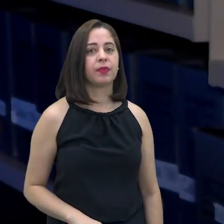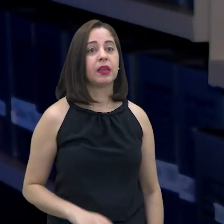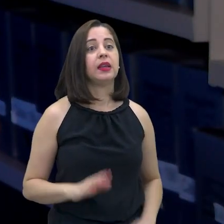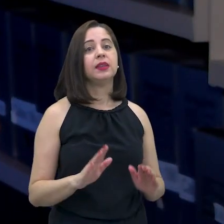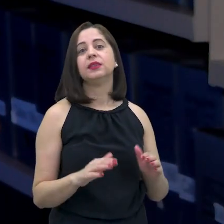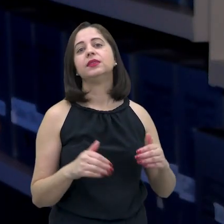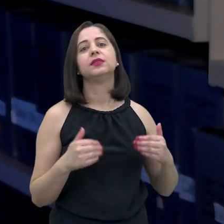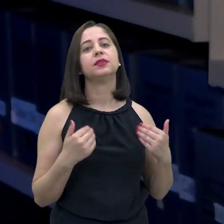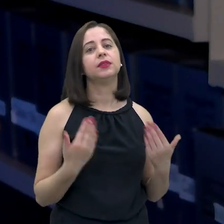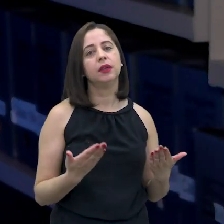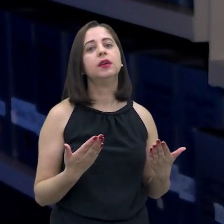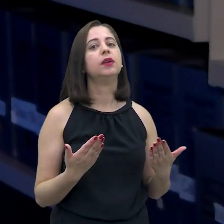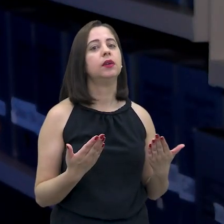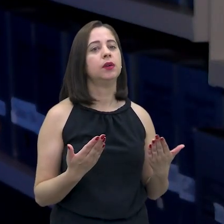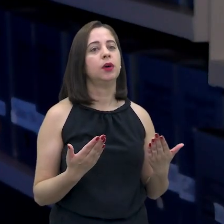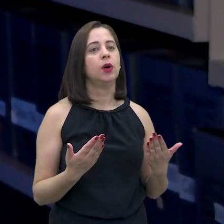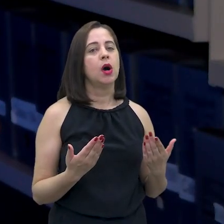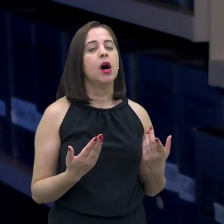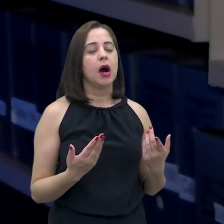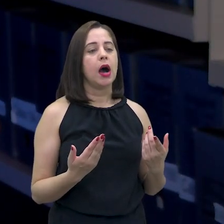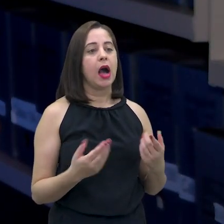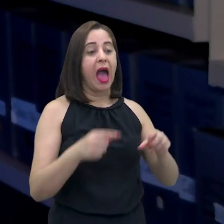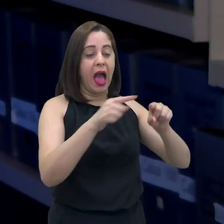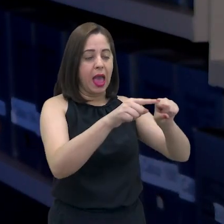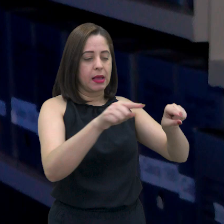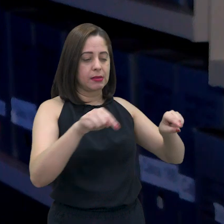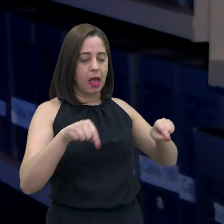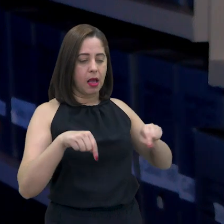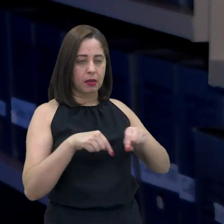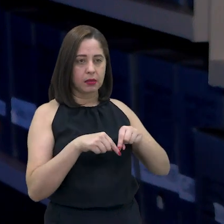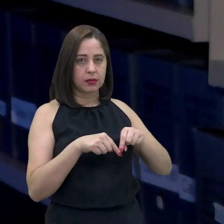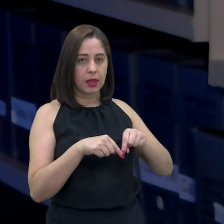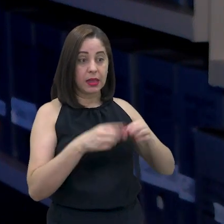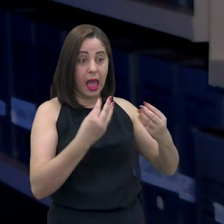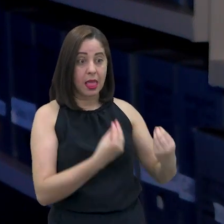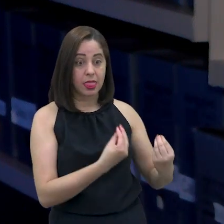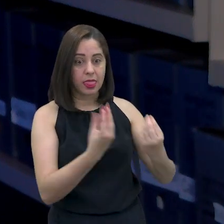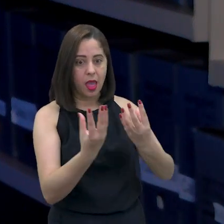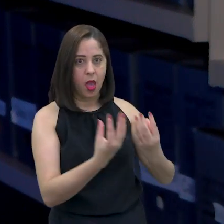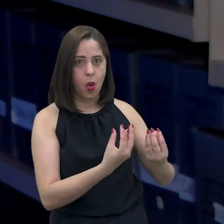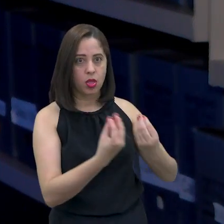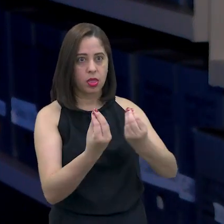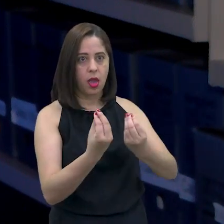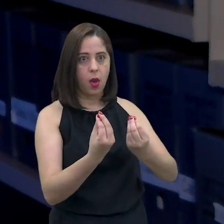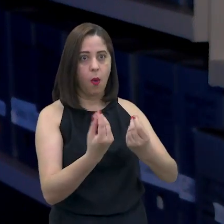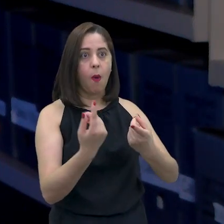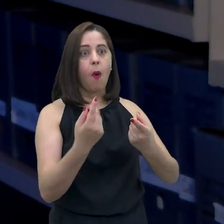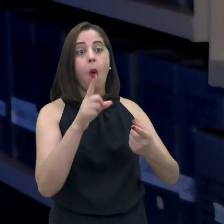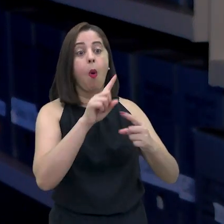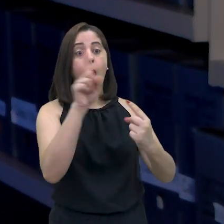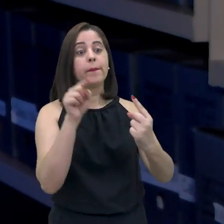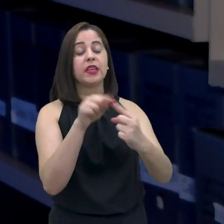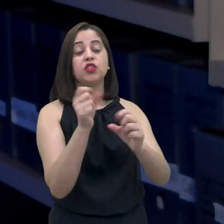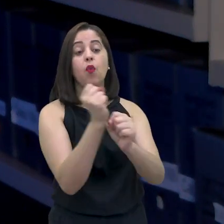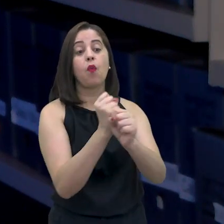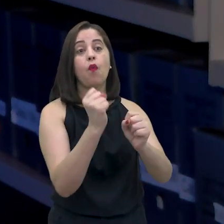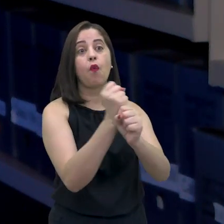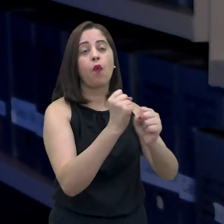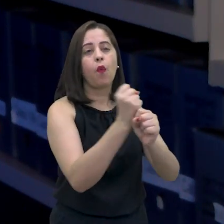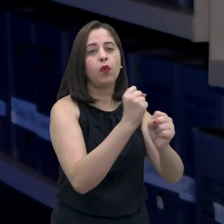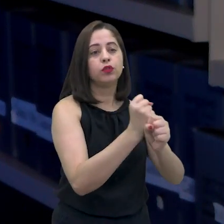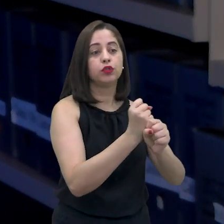investidores japoneses você tem a doação de uma série de pedaços de terra aqui porque se esperava que com a instalação desses desses